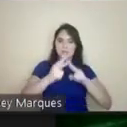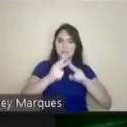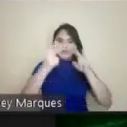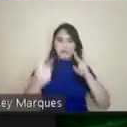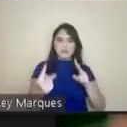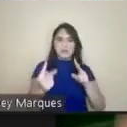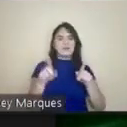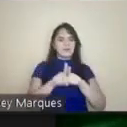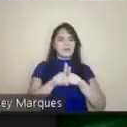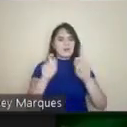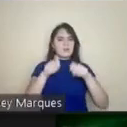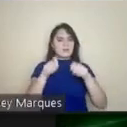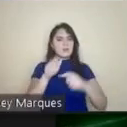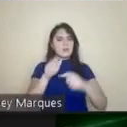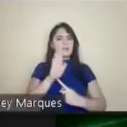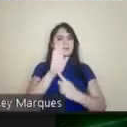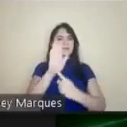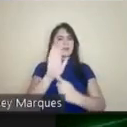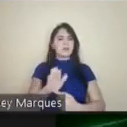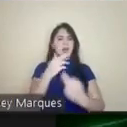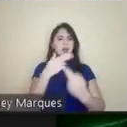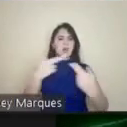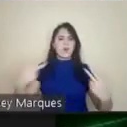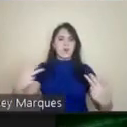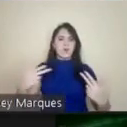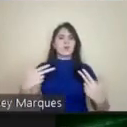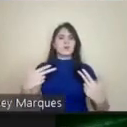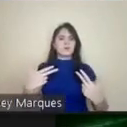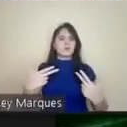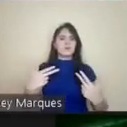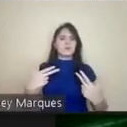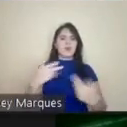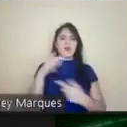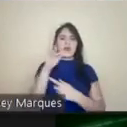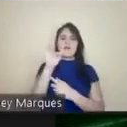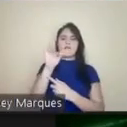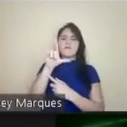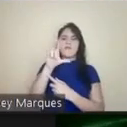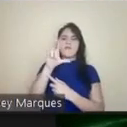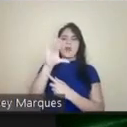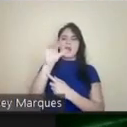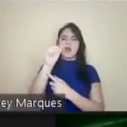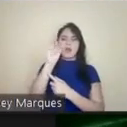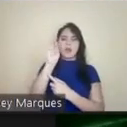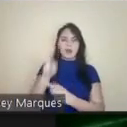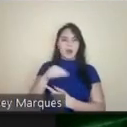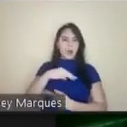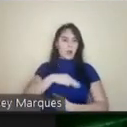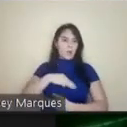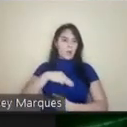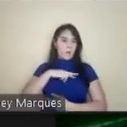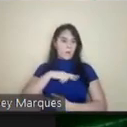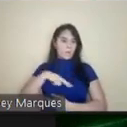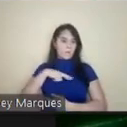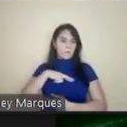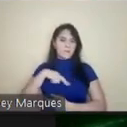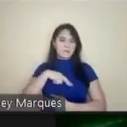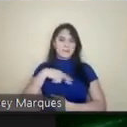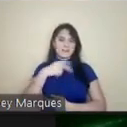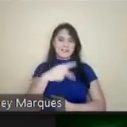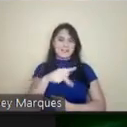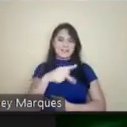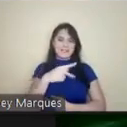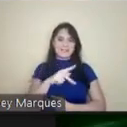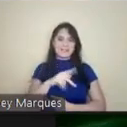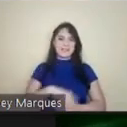Mirdá apresentasse ao público do Africã o seu romance, falasse um pouquinho, que eu só